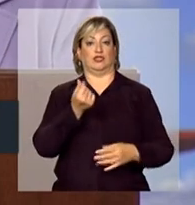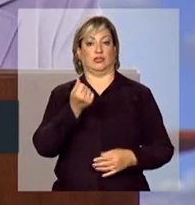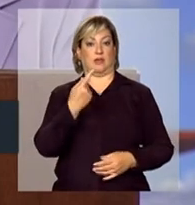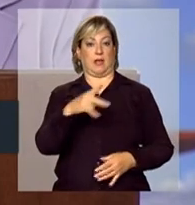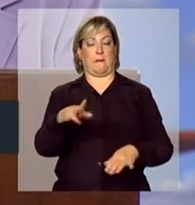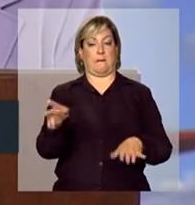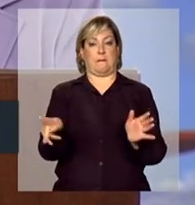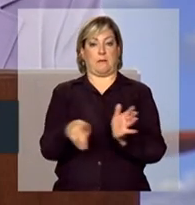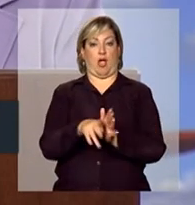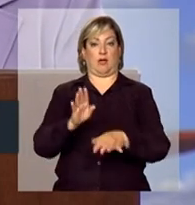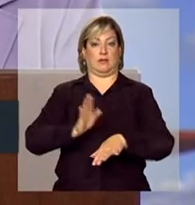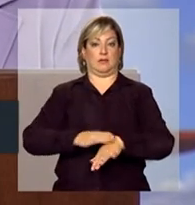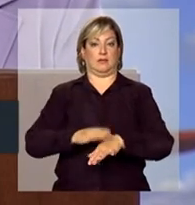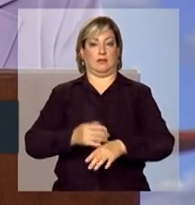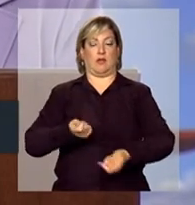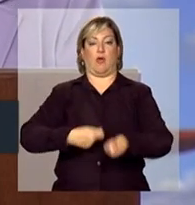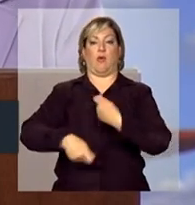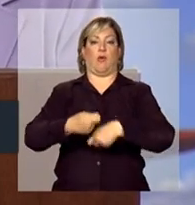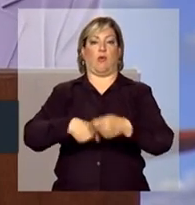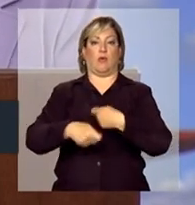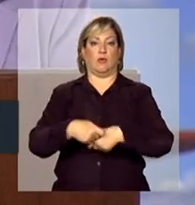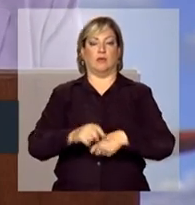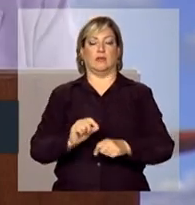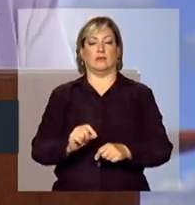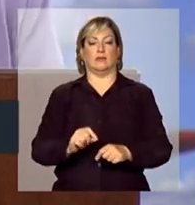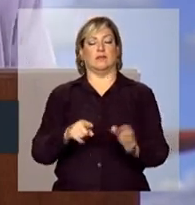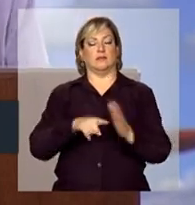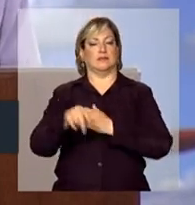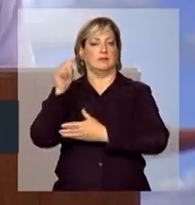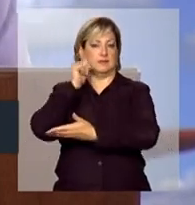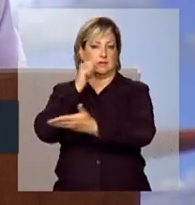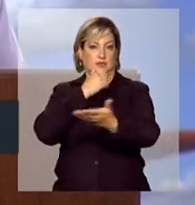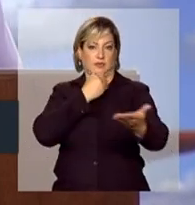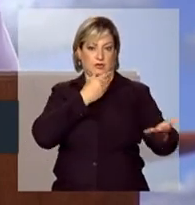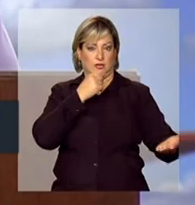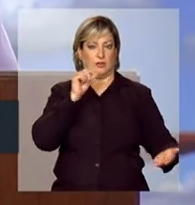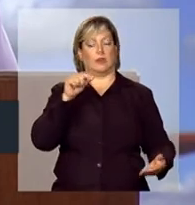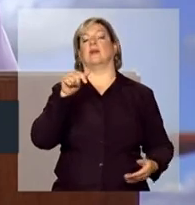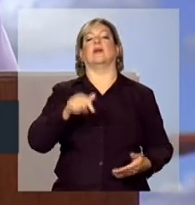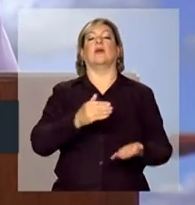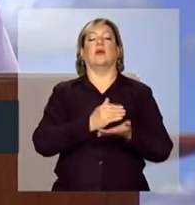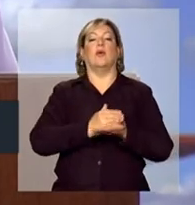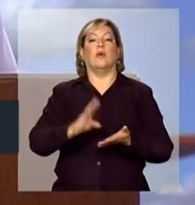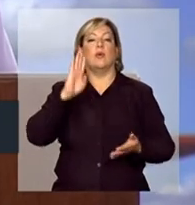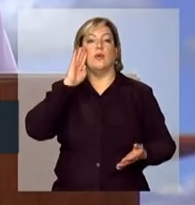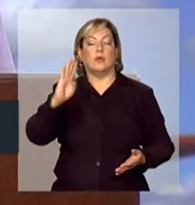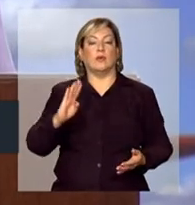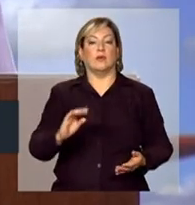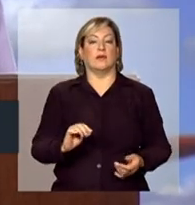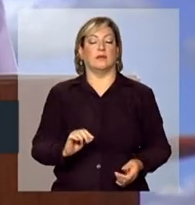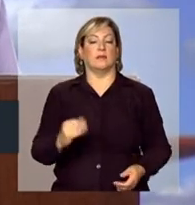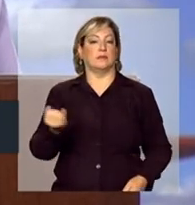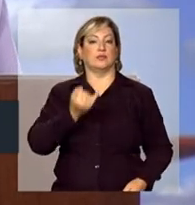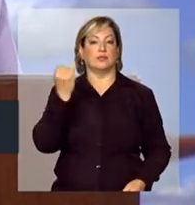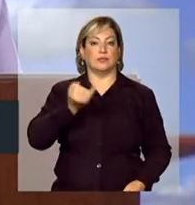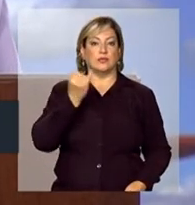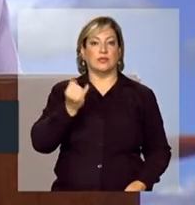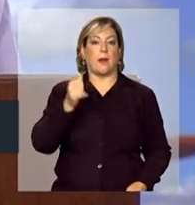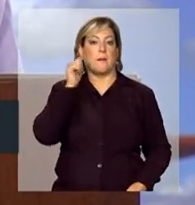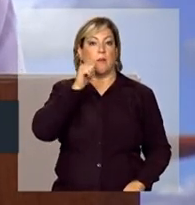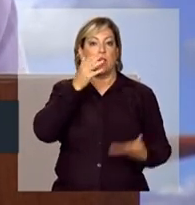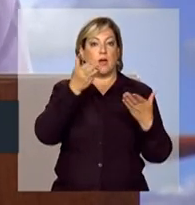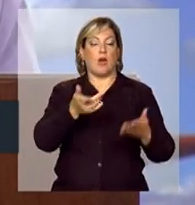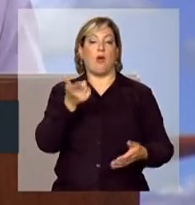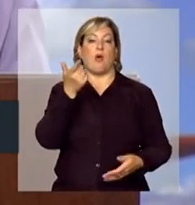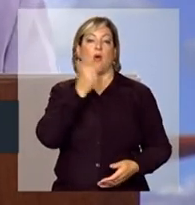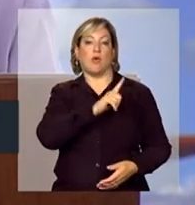do ciclo da violência senhores e senhoras a porta de saída é fundamental para que a